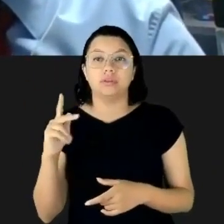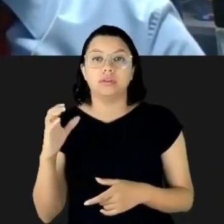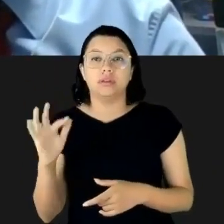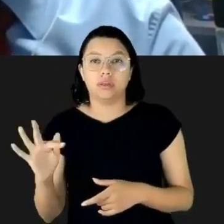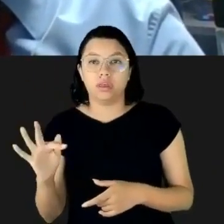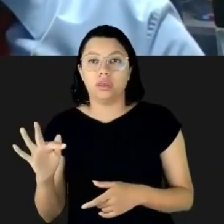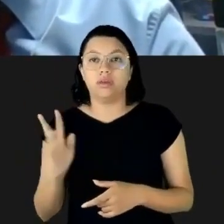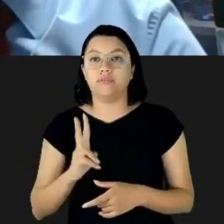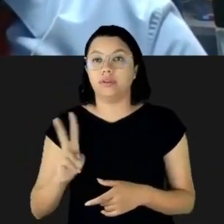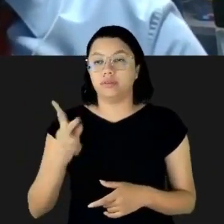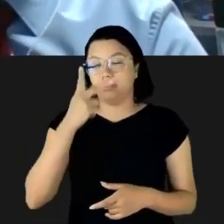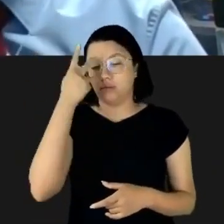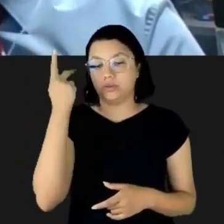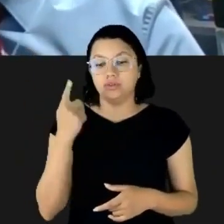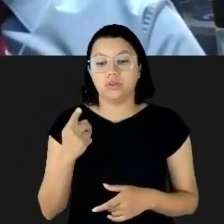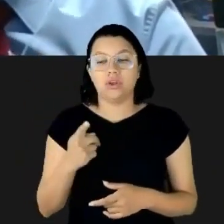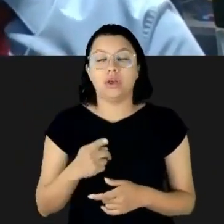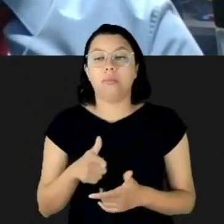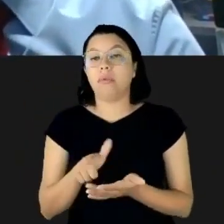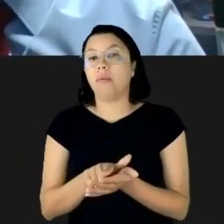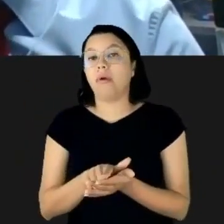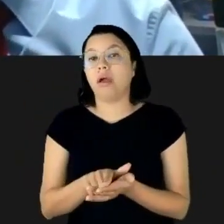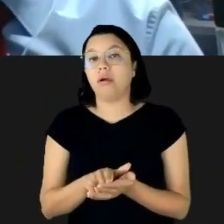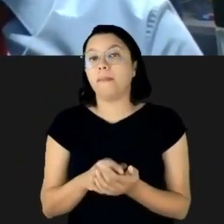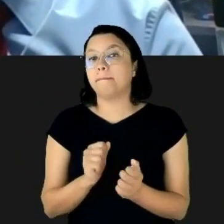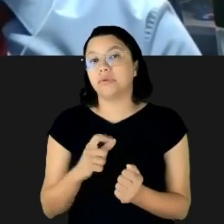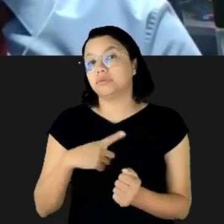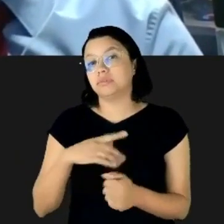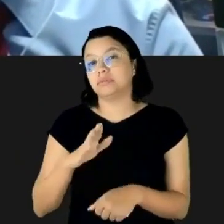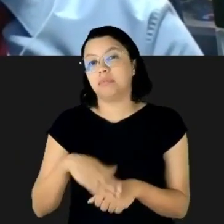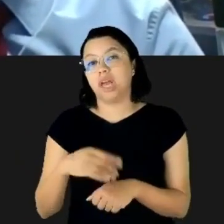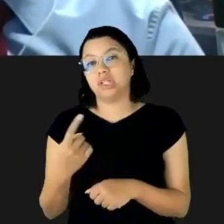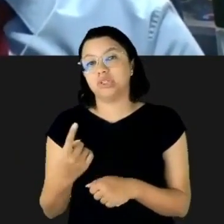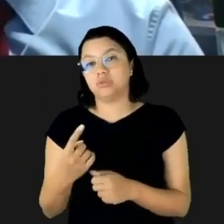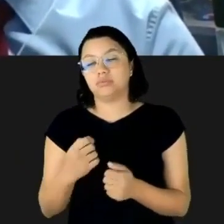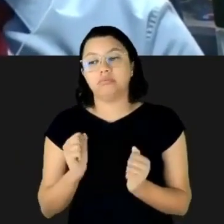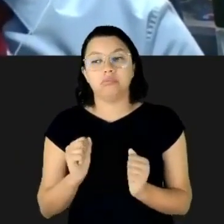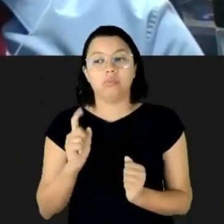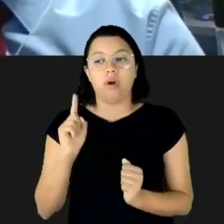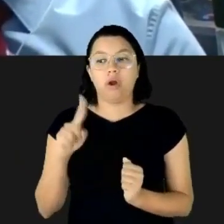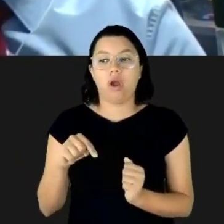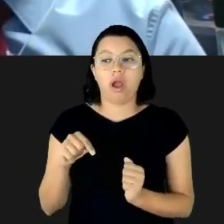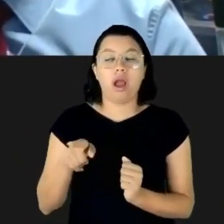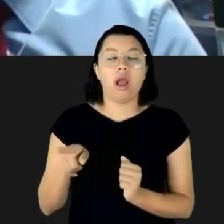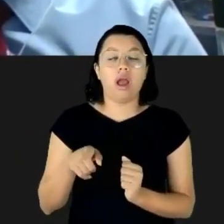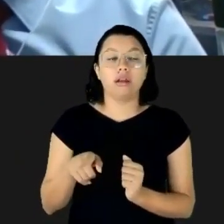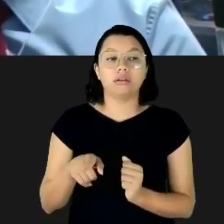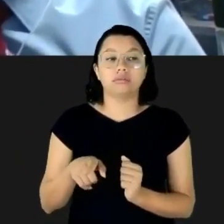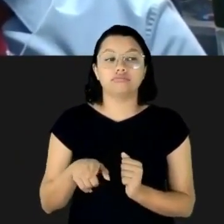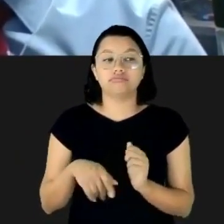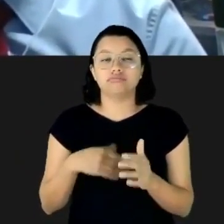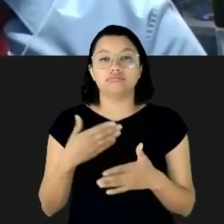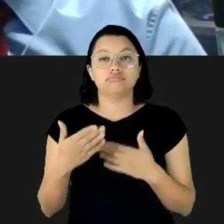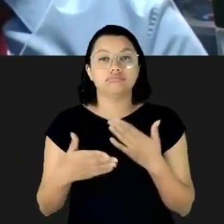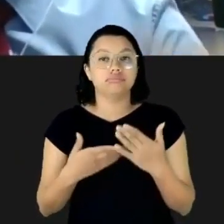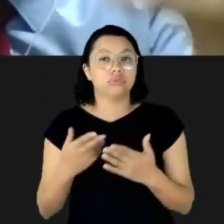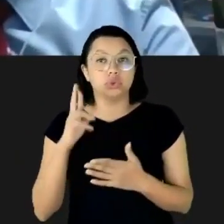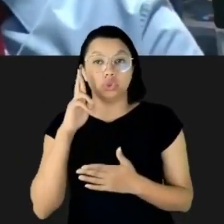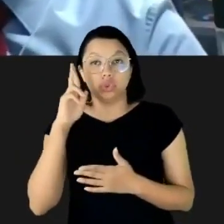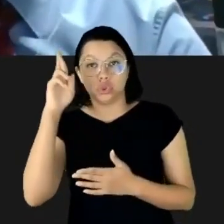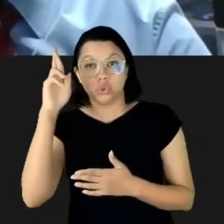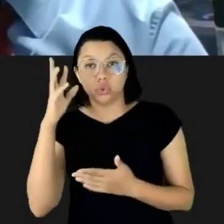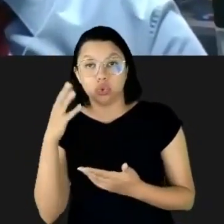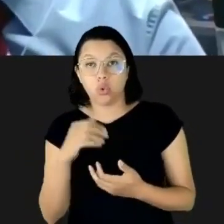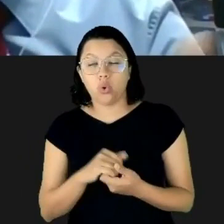é sempre a pessoa papel a gente pode ter mais de um podemos ser ali como o